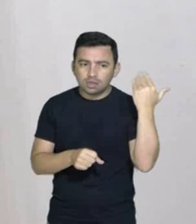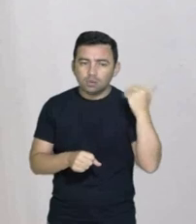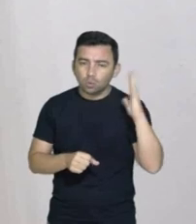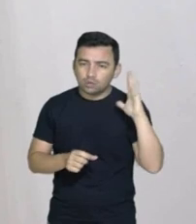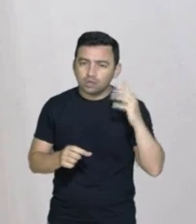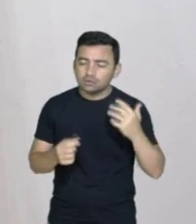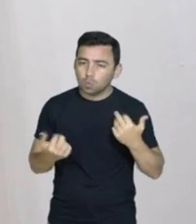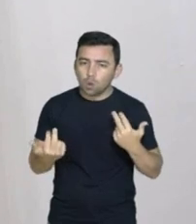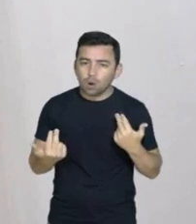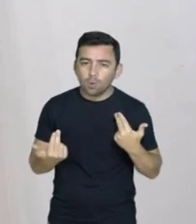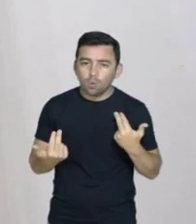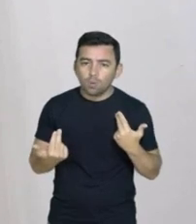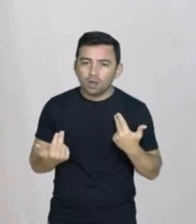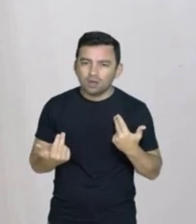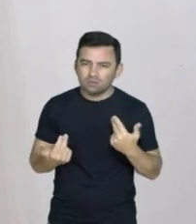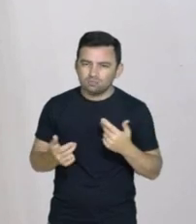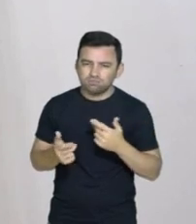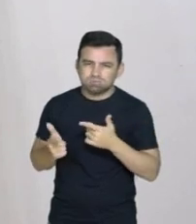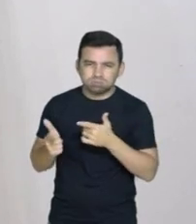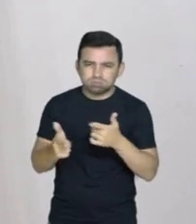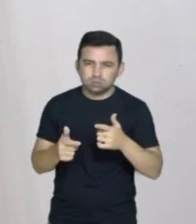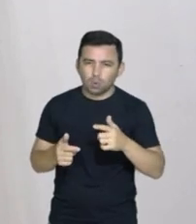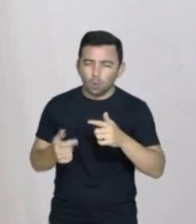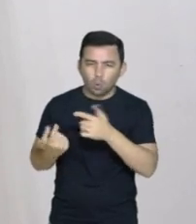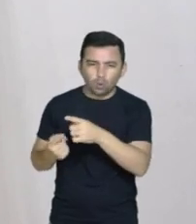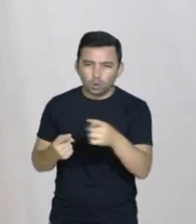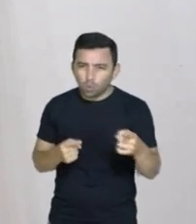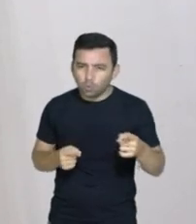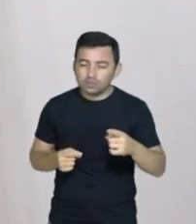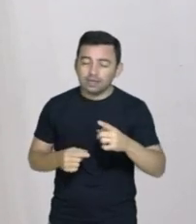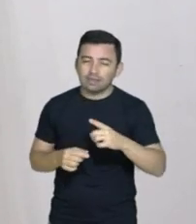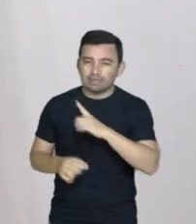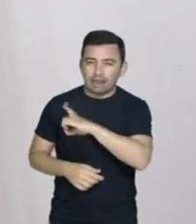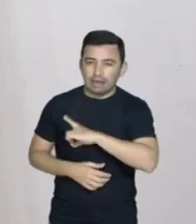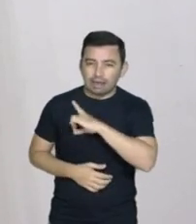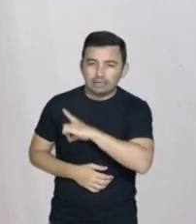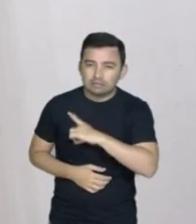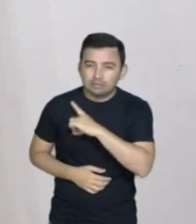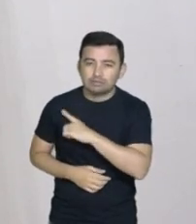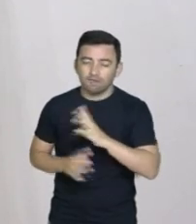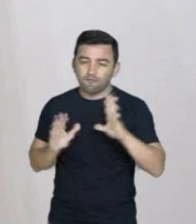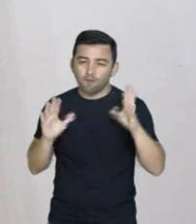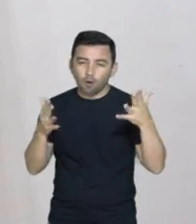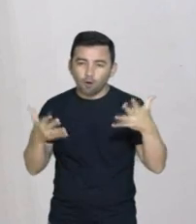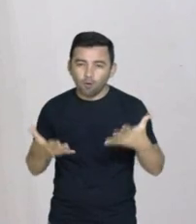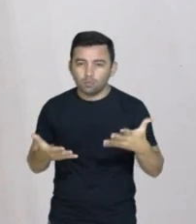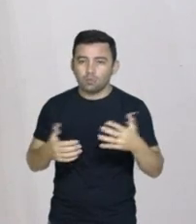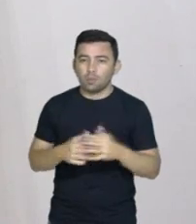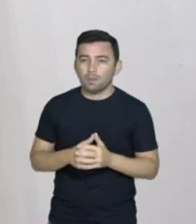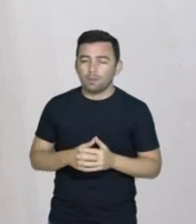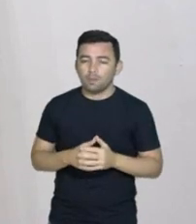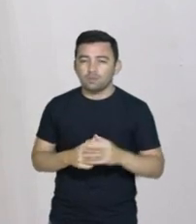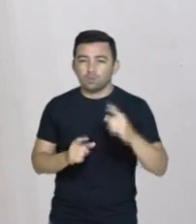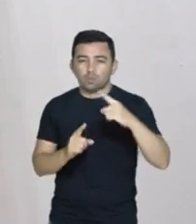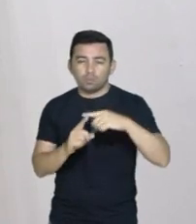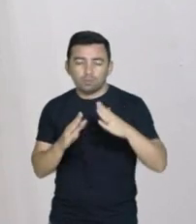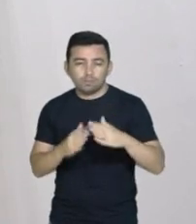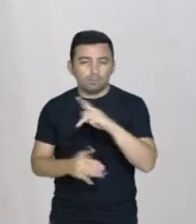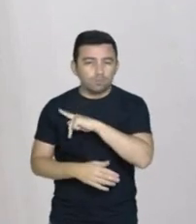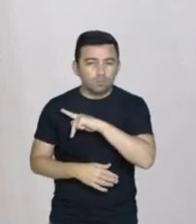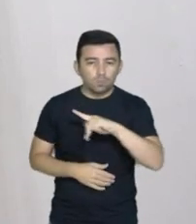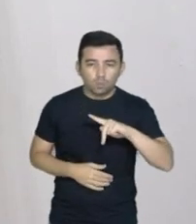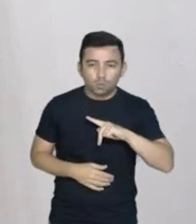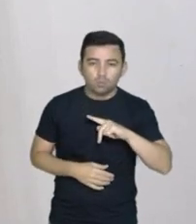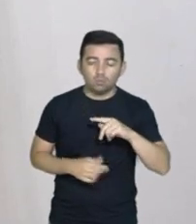ataques terroristas contra a delegacia fóruns prédios públicos